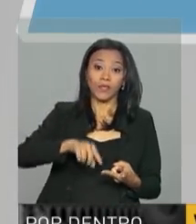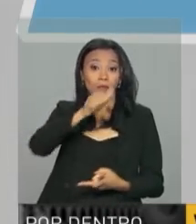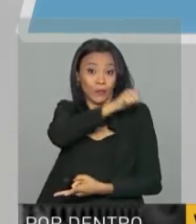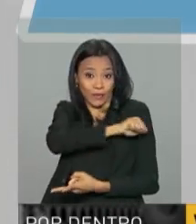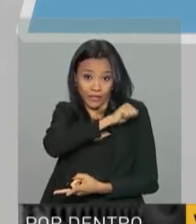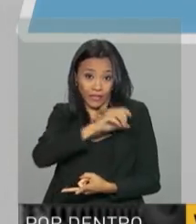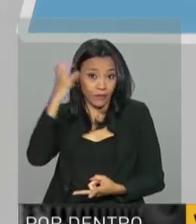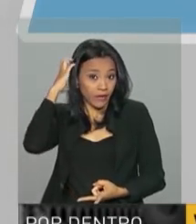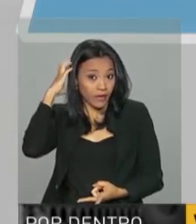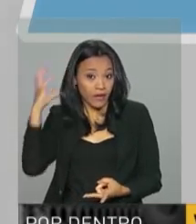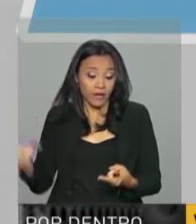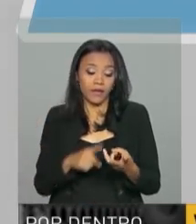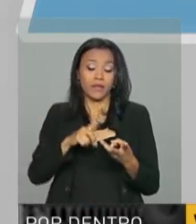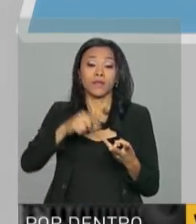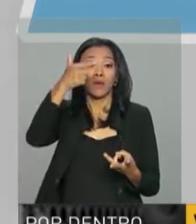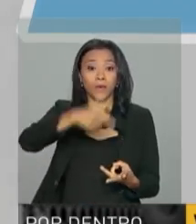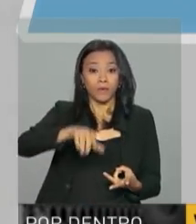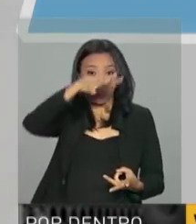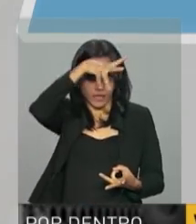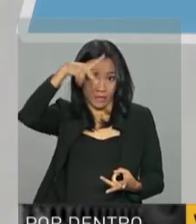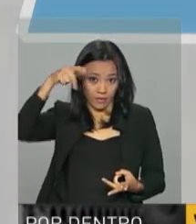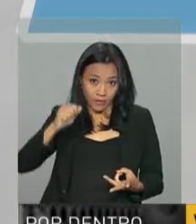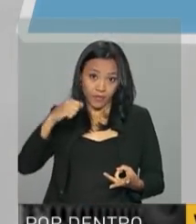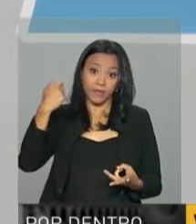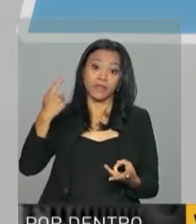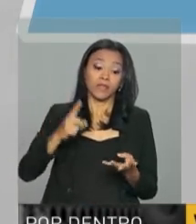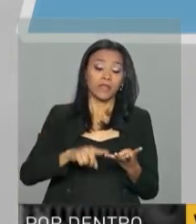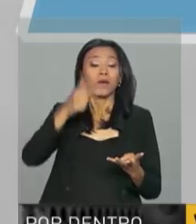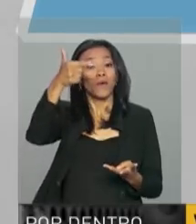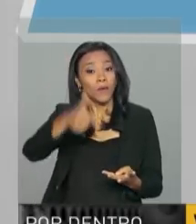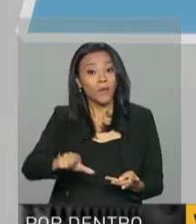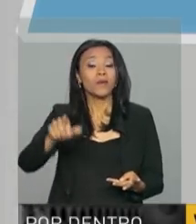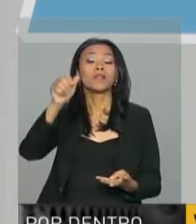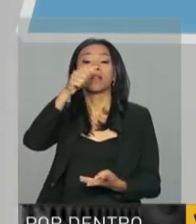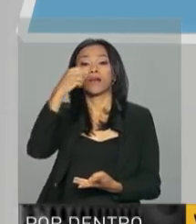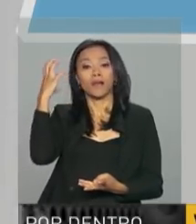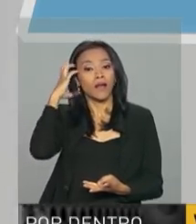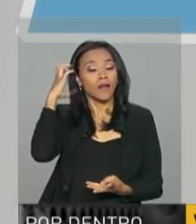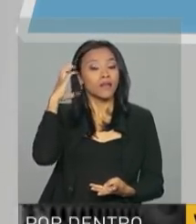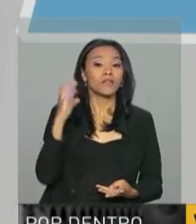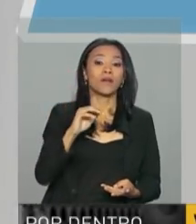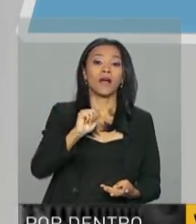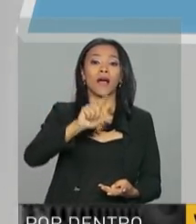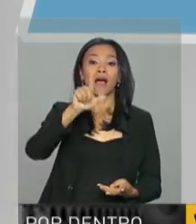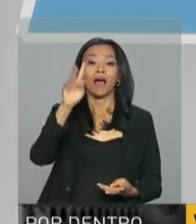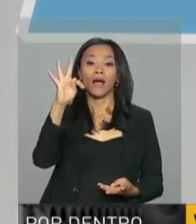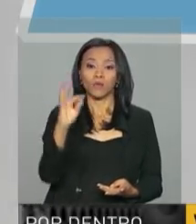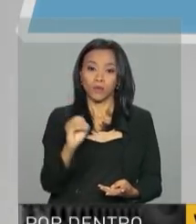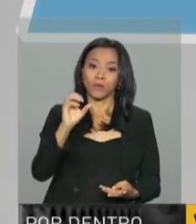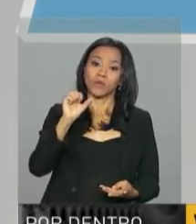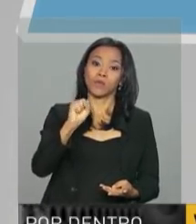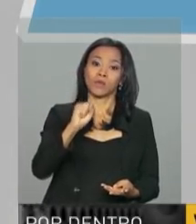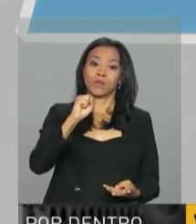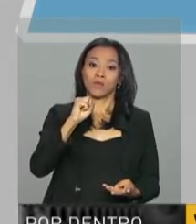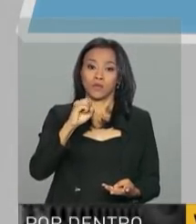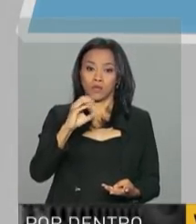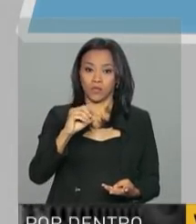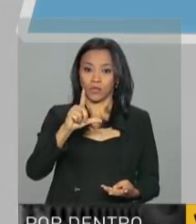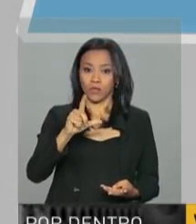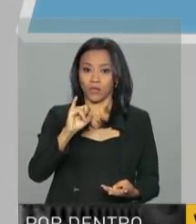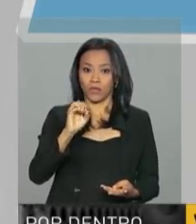Janeiro, Rádio Nacional da Amazônia, Rádio Nacional do Alto Solimões e também São Paulo. Estamos em rede. Eu cumprimento